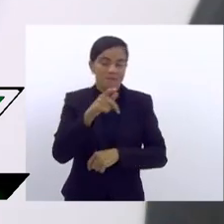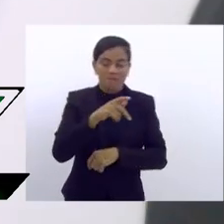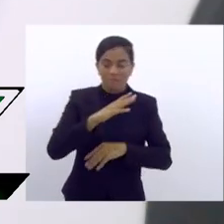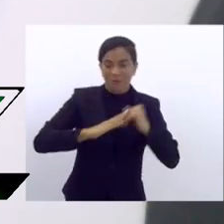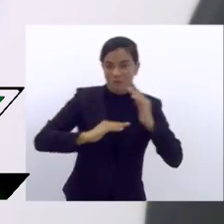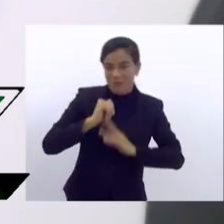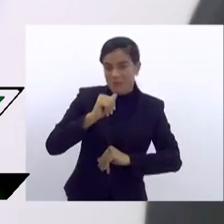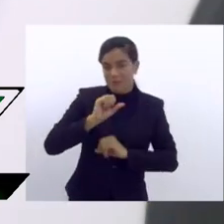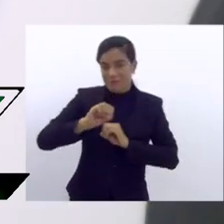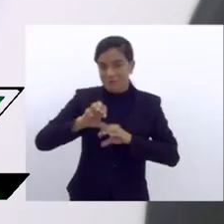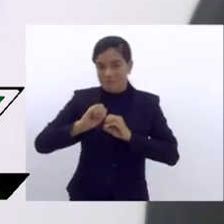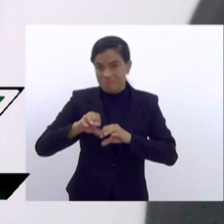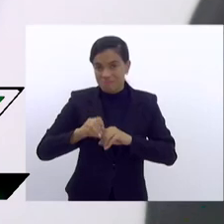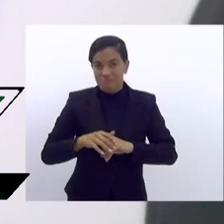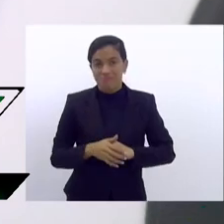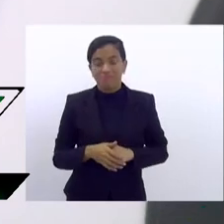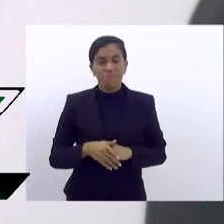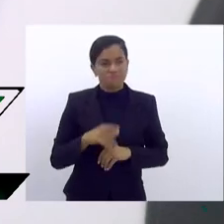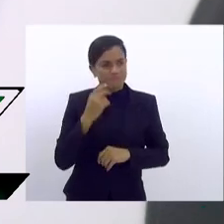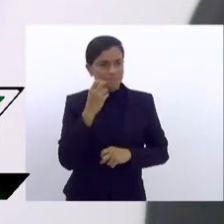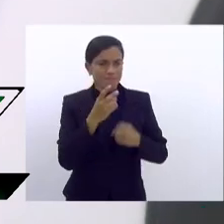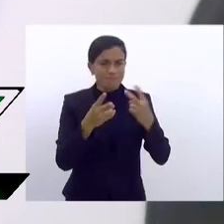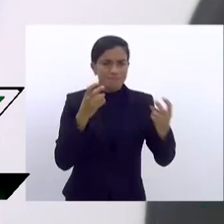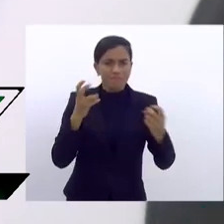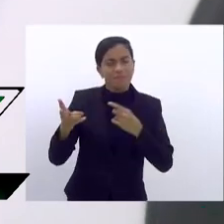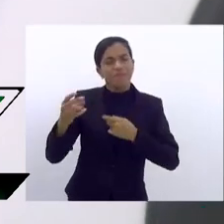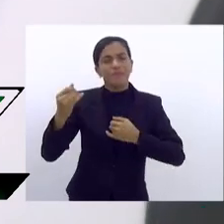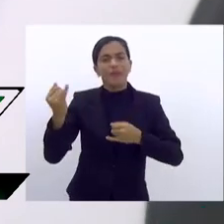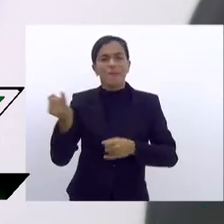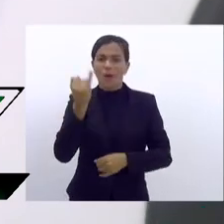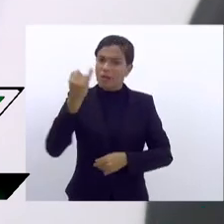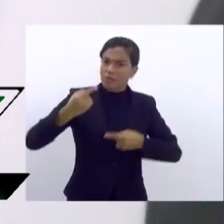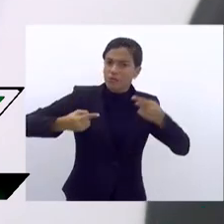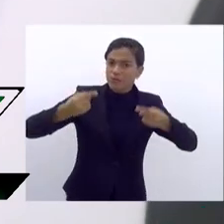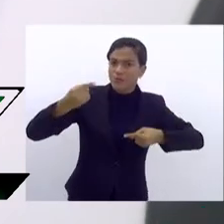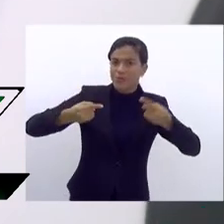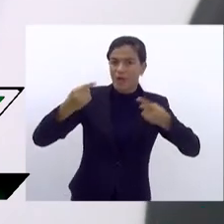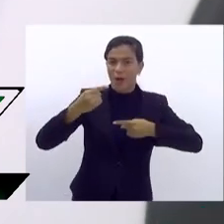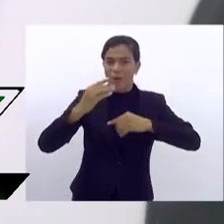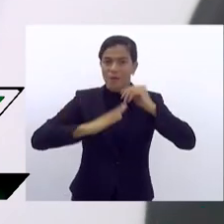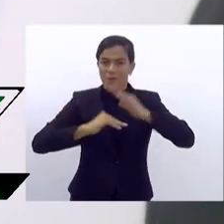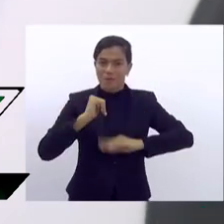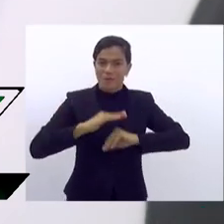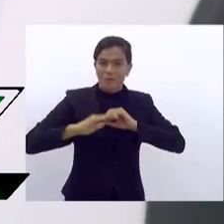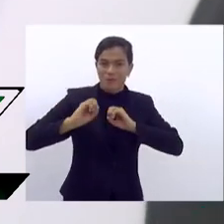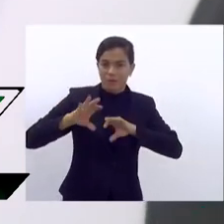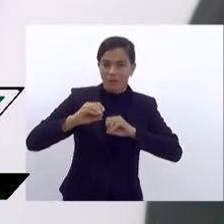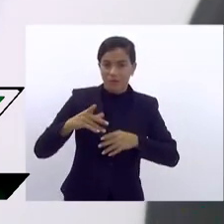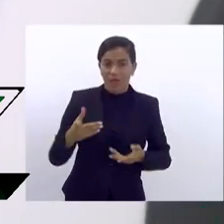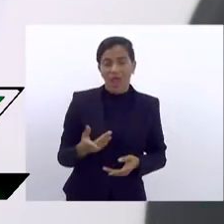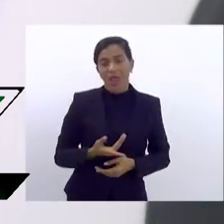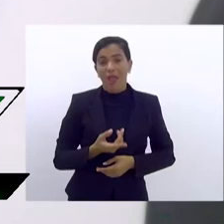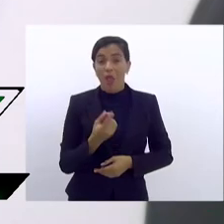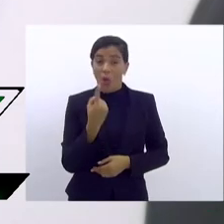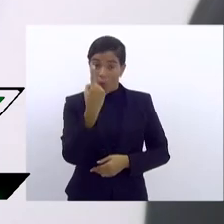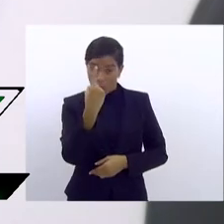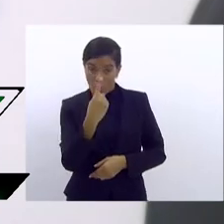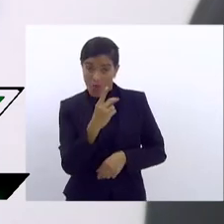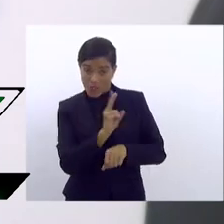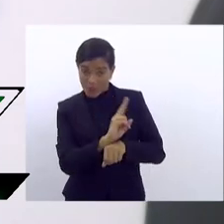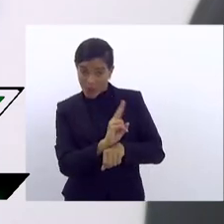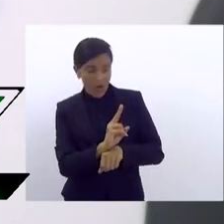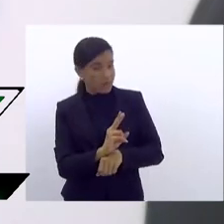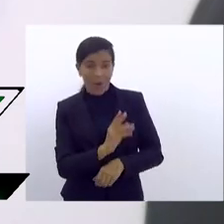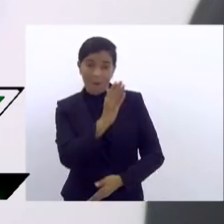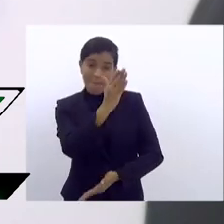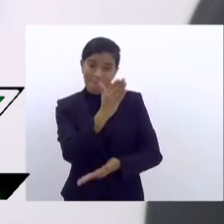essa importante discussão de determinados profissionais e a gente tem meio inspetor de aluno para cada escola no